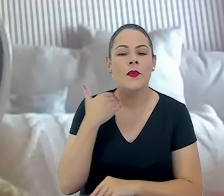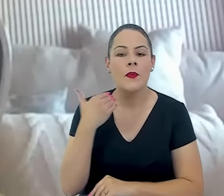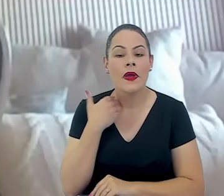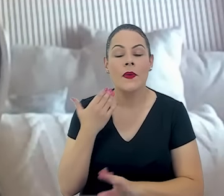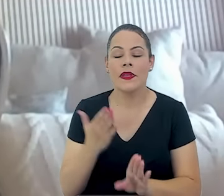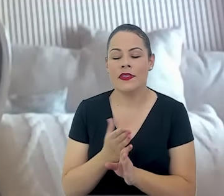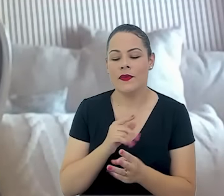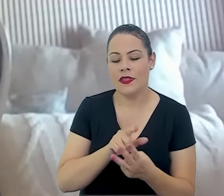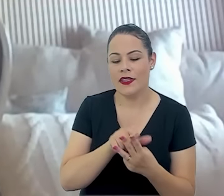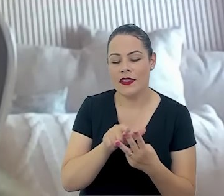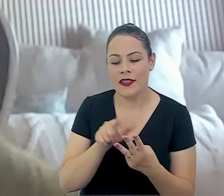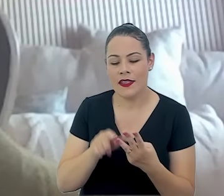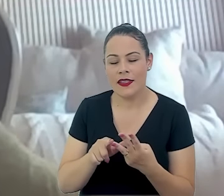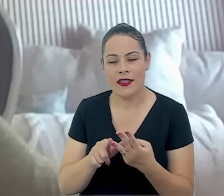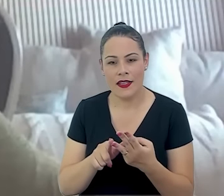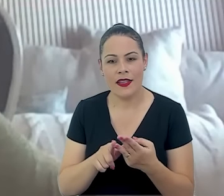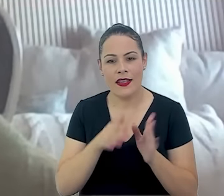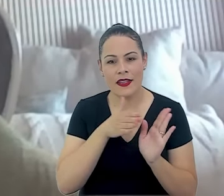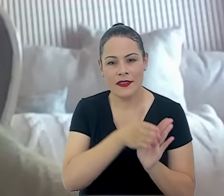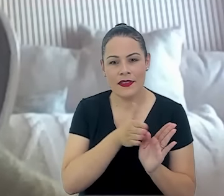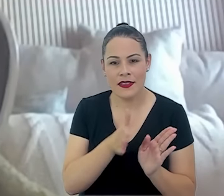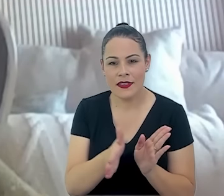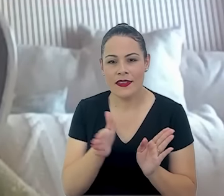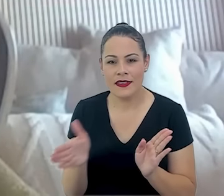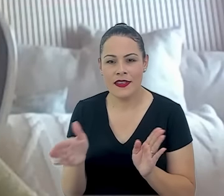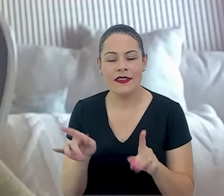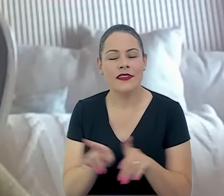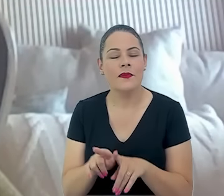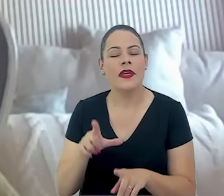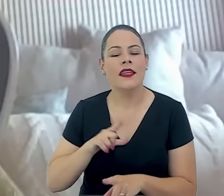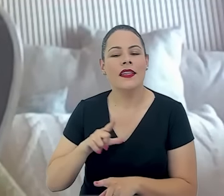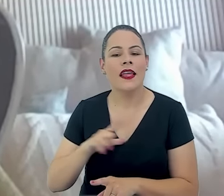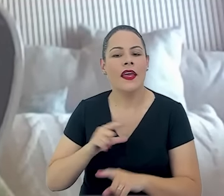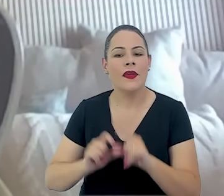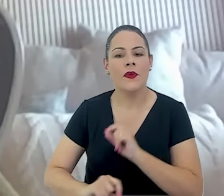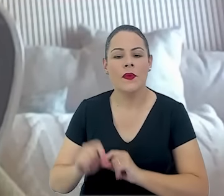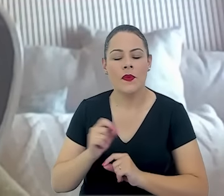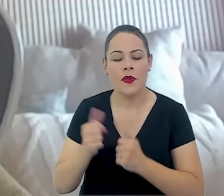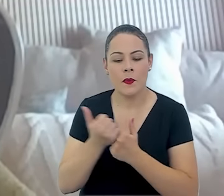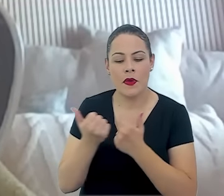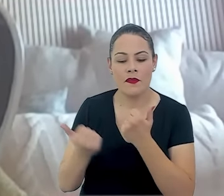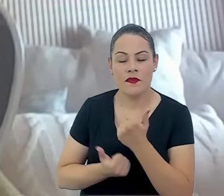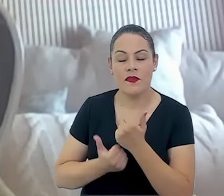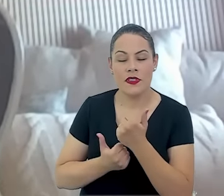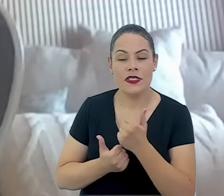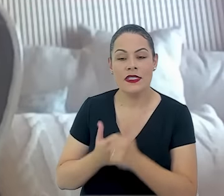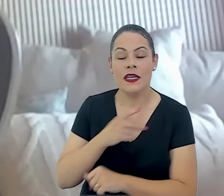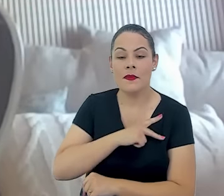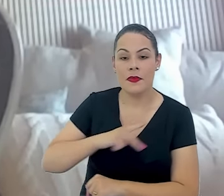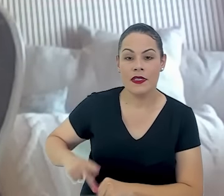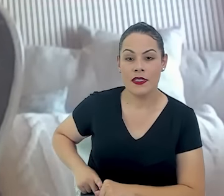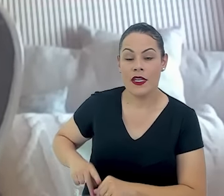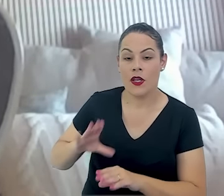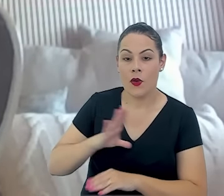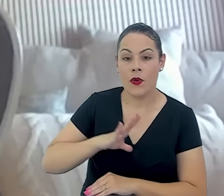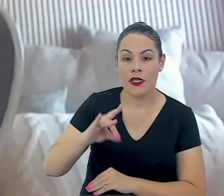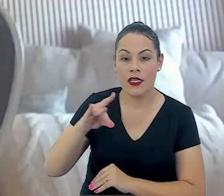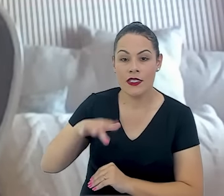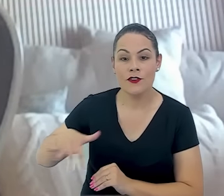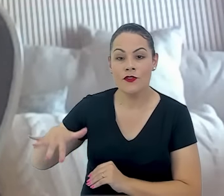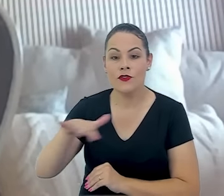Então, dentro dessas três pernas, existe aí uma vice-presidência de coordenação